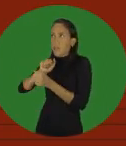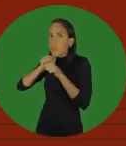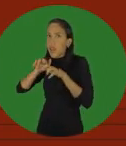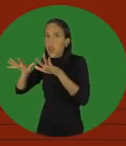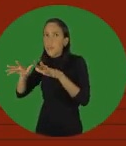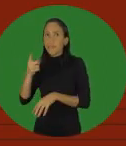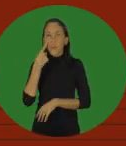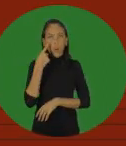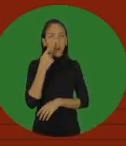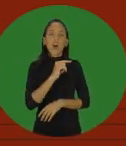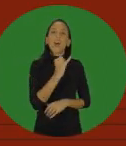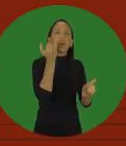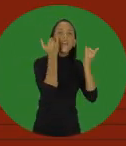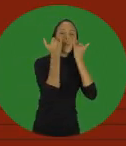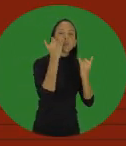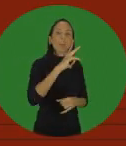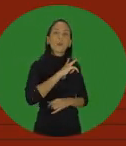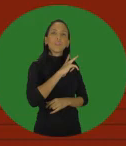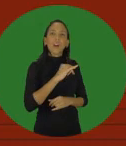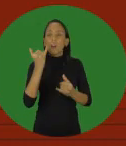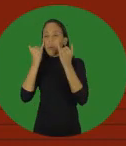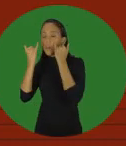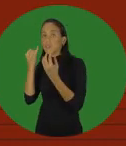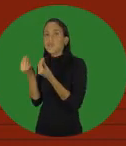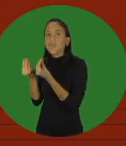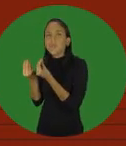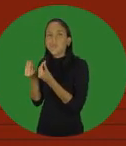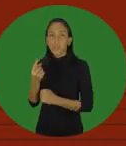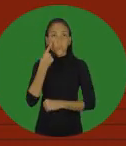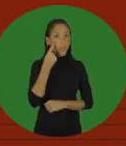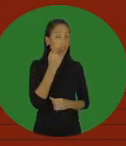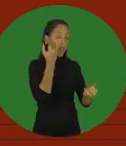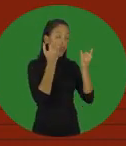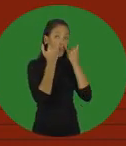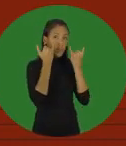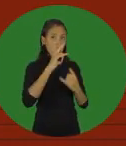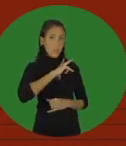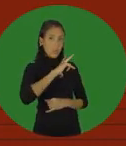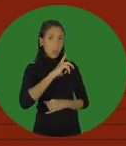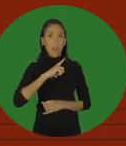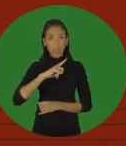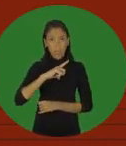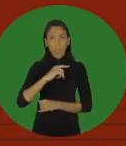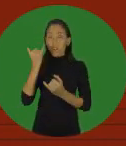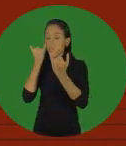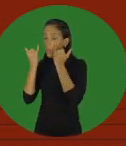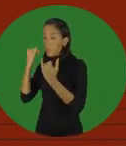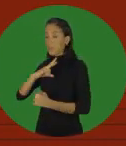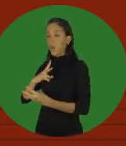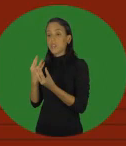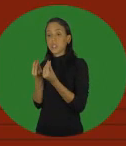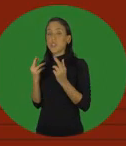sensível. Existem os dados pessoais e os dados pessoais sensíveis. E o que são dados pessoais? São